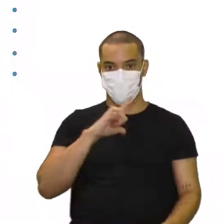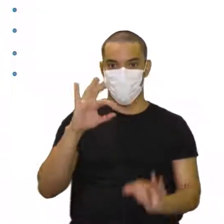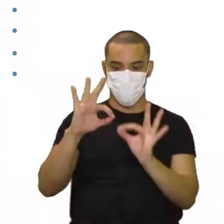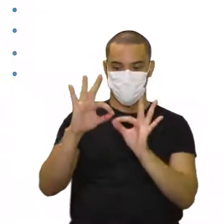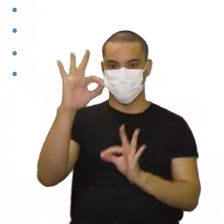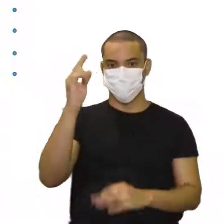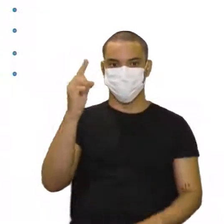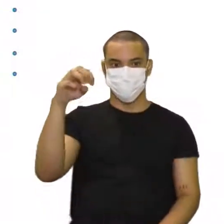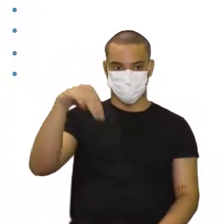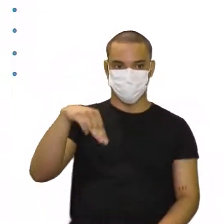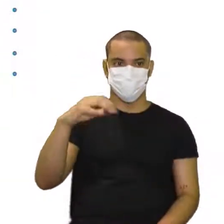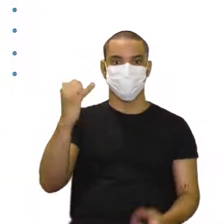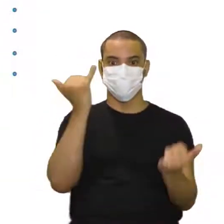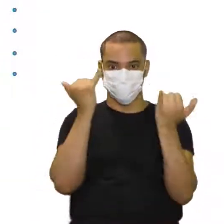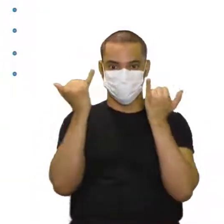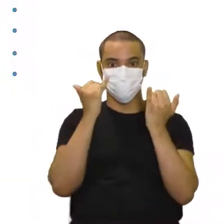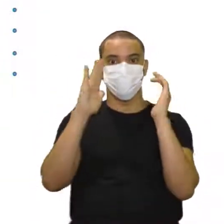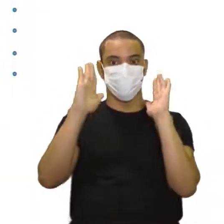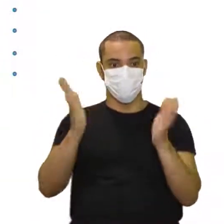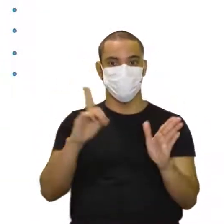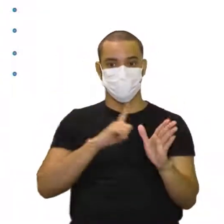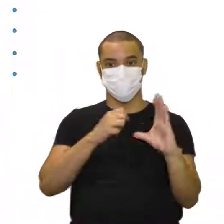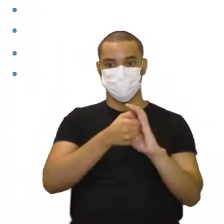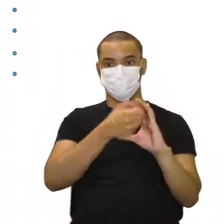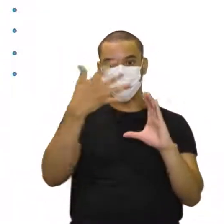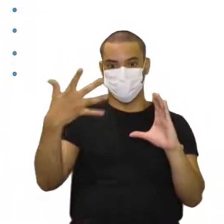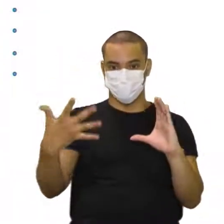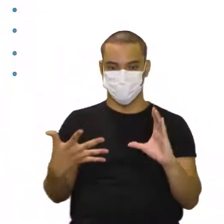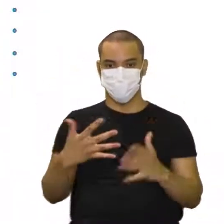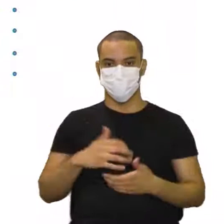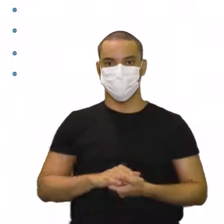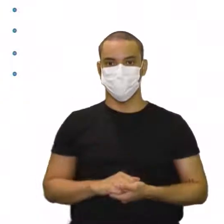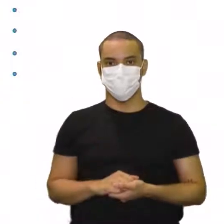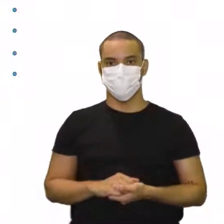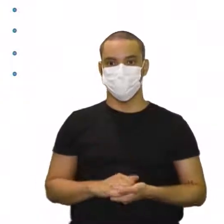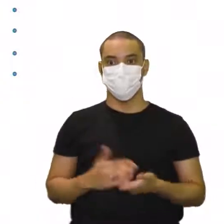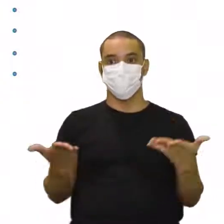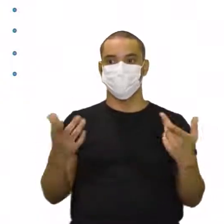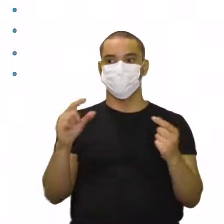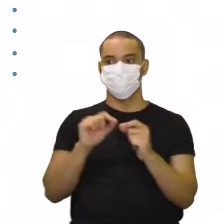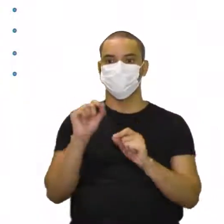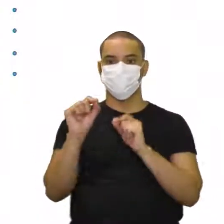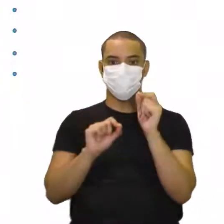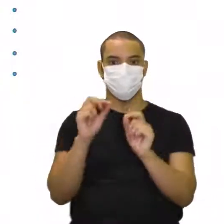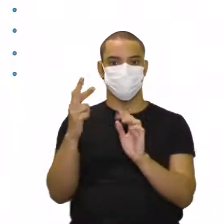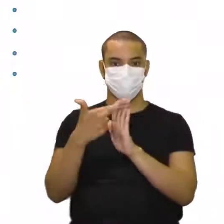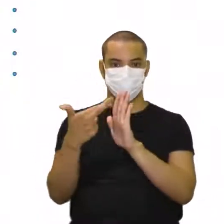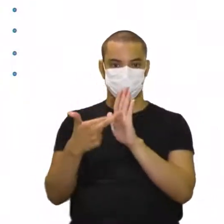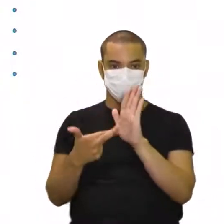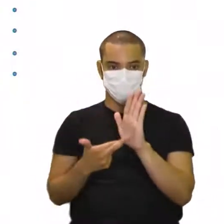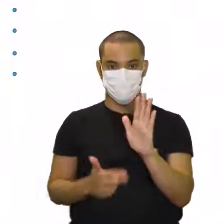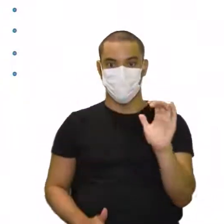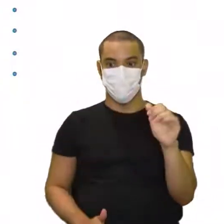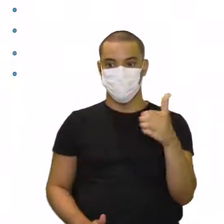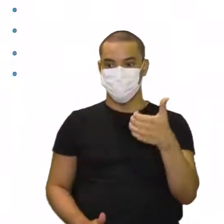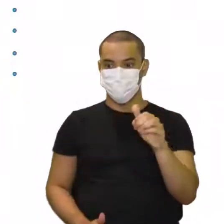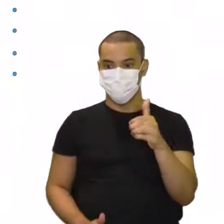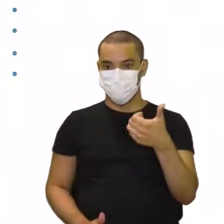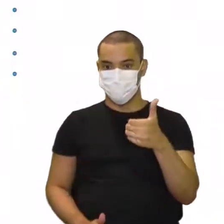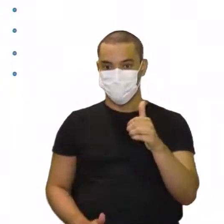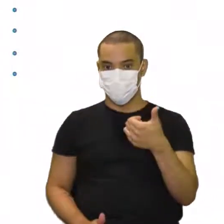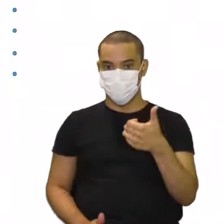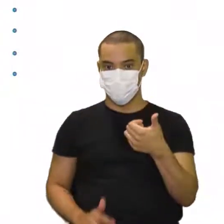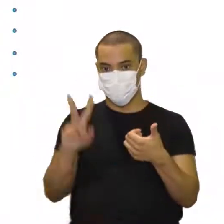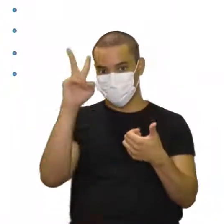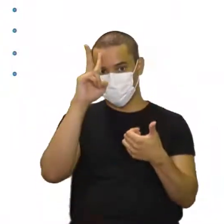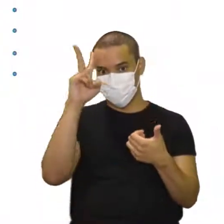dados, já caracterizamos, né? Então agora vamos fazer, aí é pela regrinha da mão direita. Lembra que a força